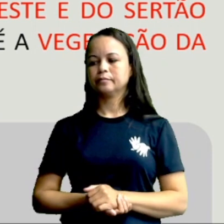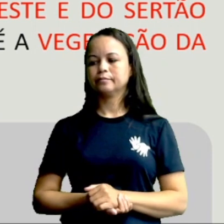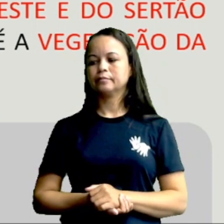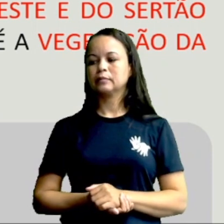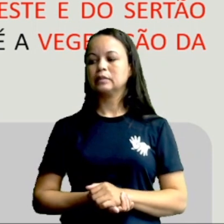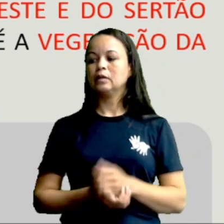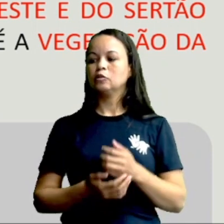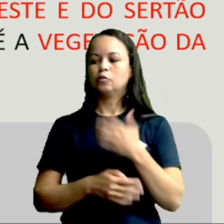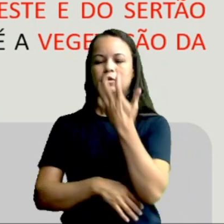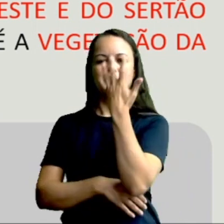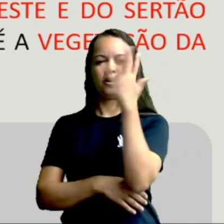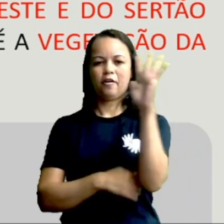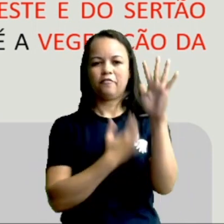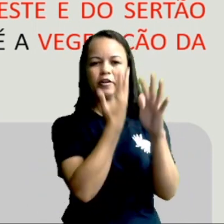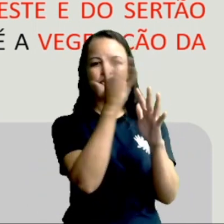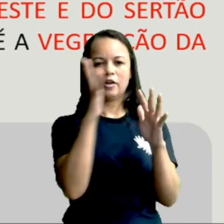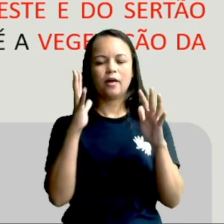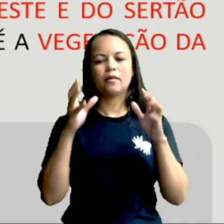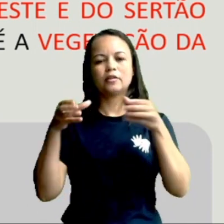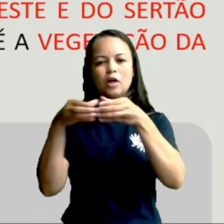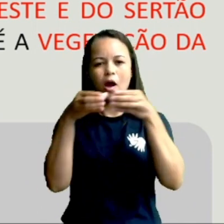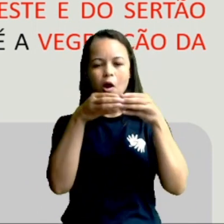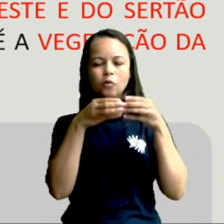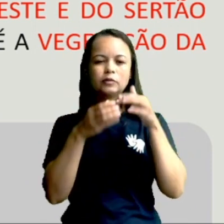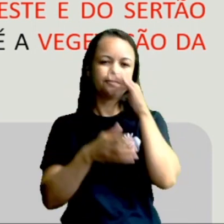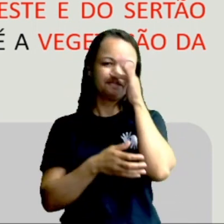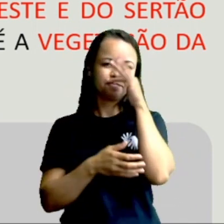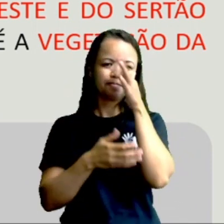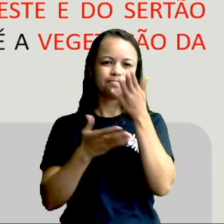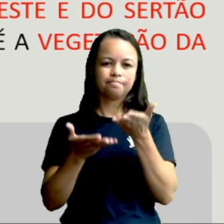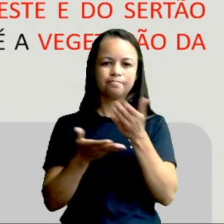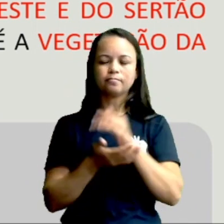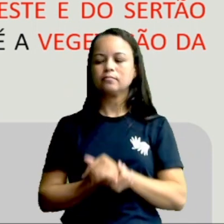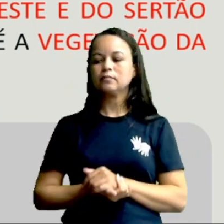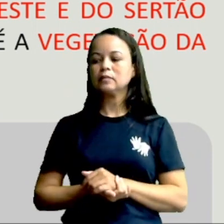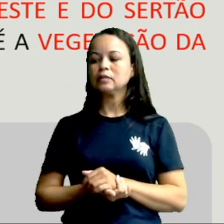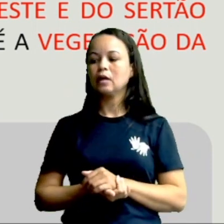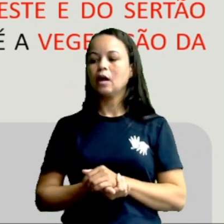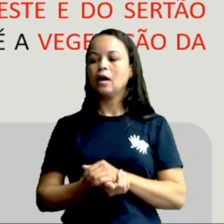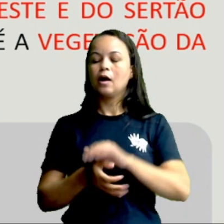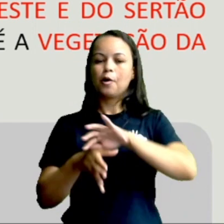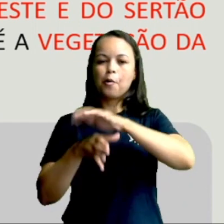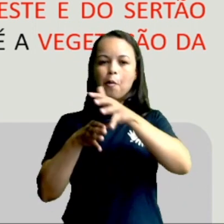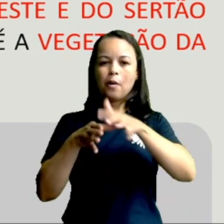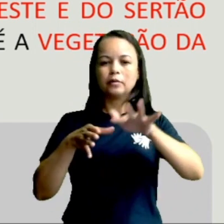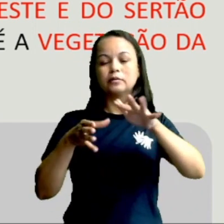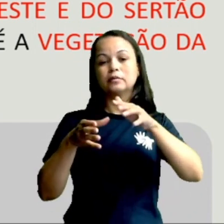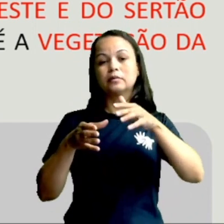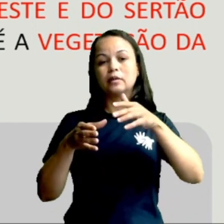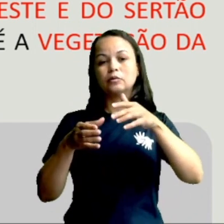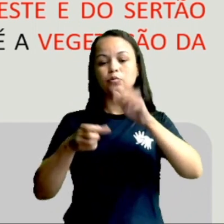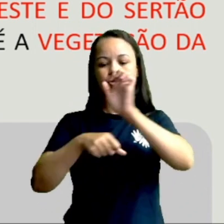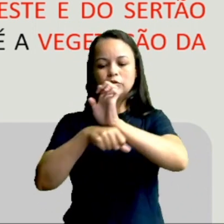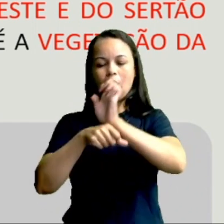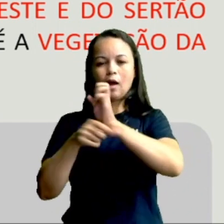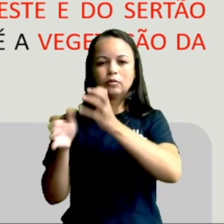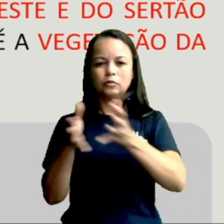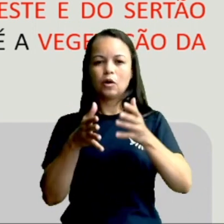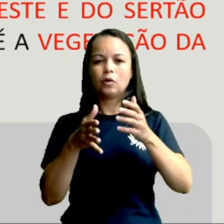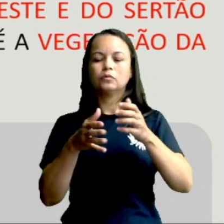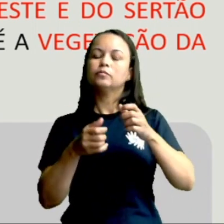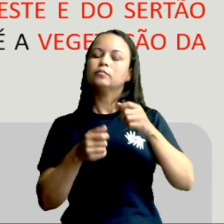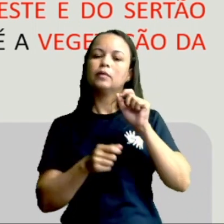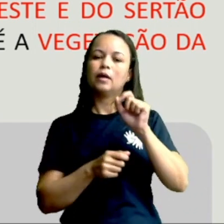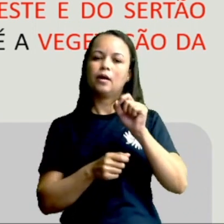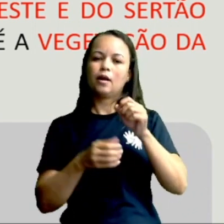Sobre as nossas vegetações, né? Sobre as nossas plantas. A cobertura vegetal do estado é composta por vegetação